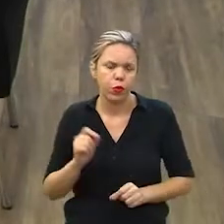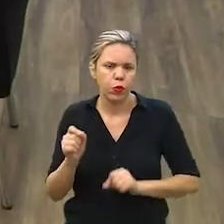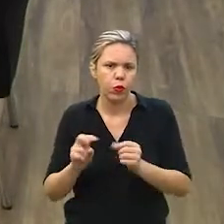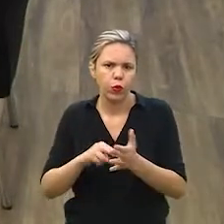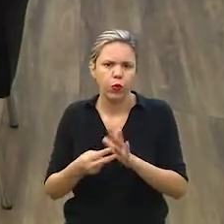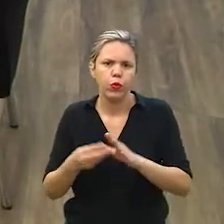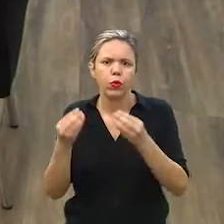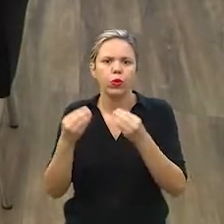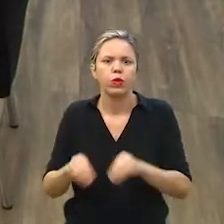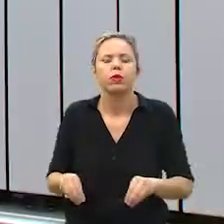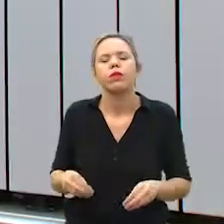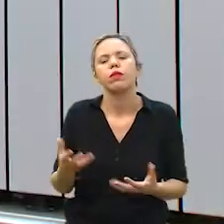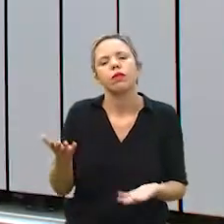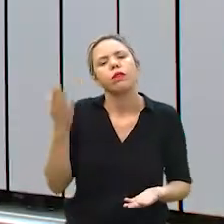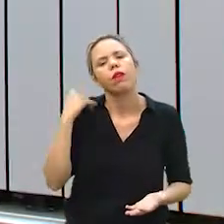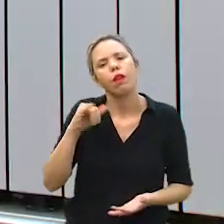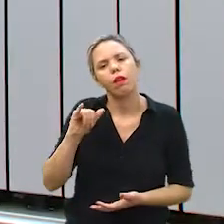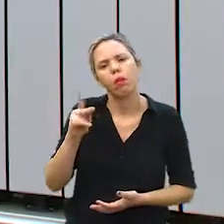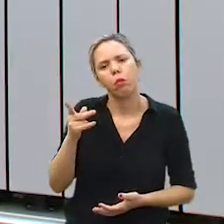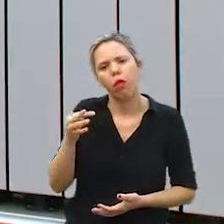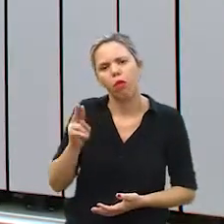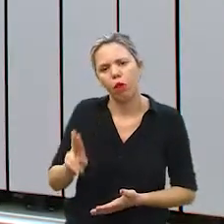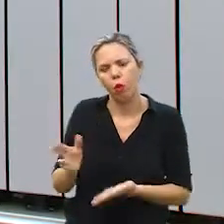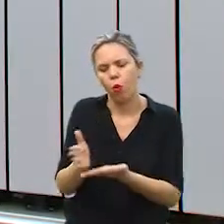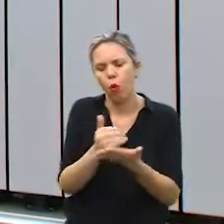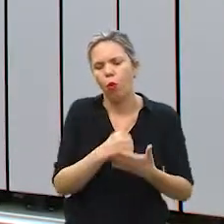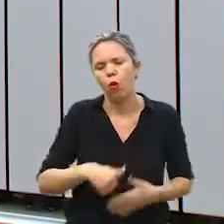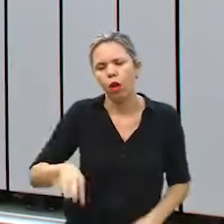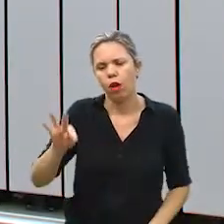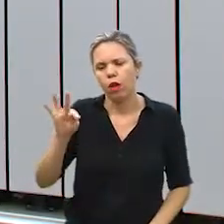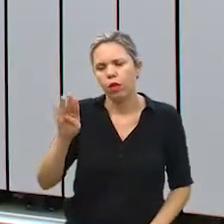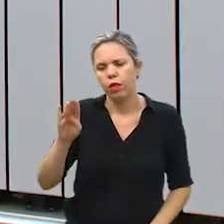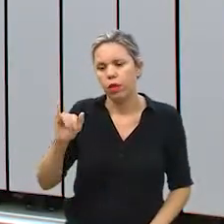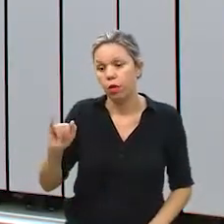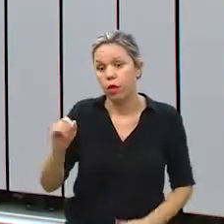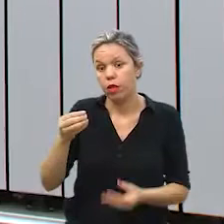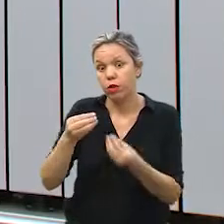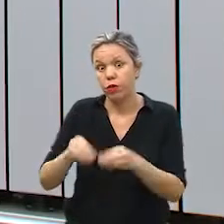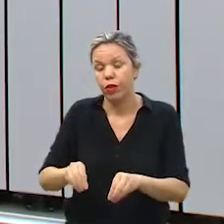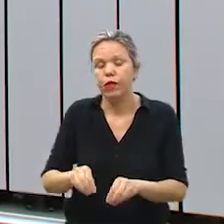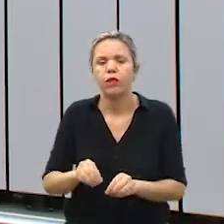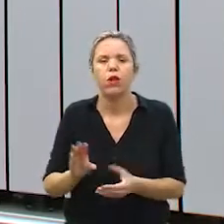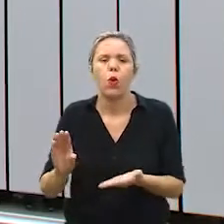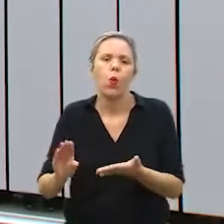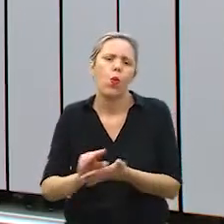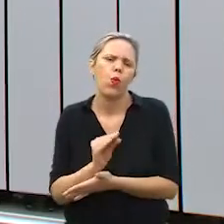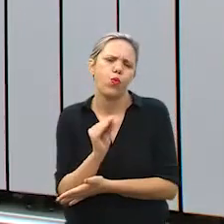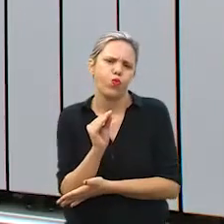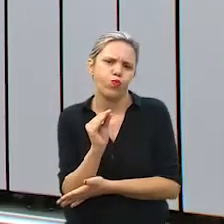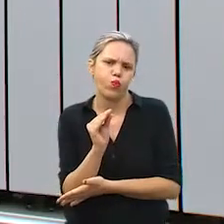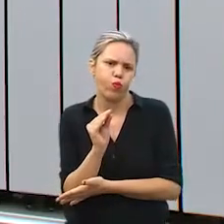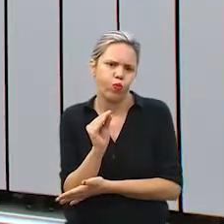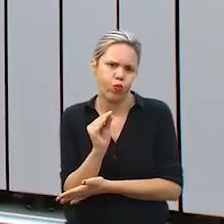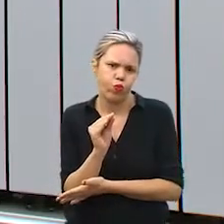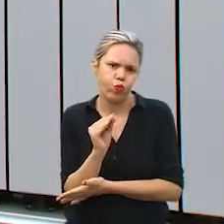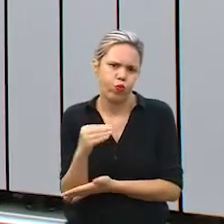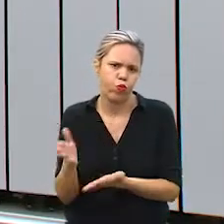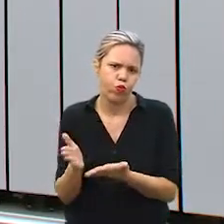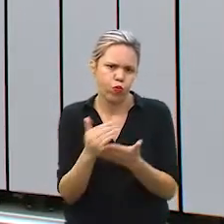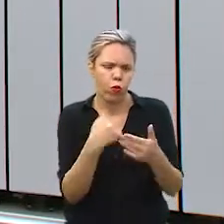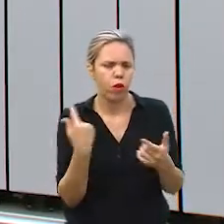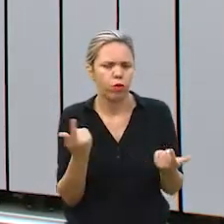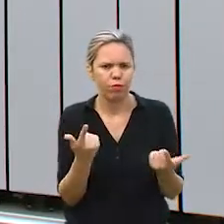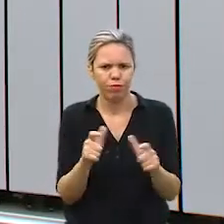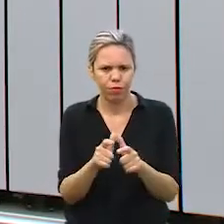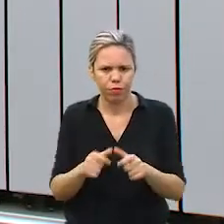isso está afetando na arrecadação de IPTU, na arrecadação TBI, porque isso vai afetar o orçamento e nós vamos ter que